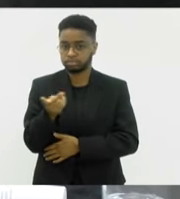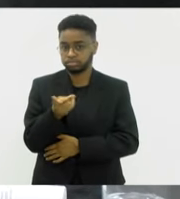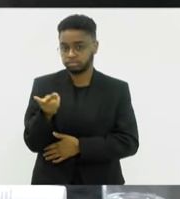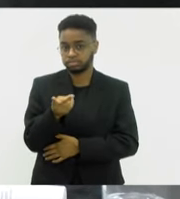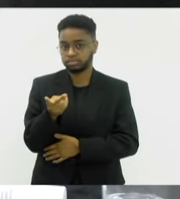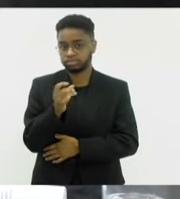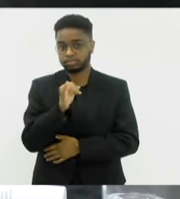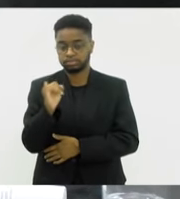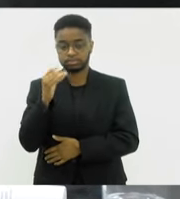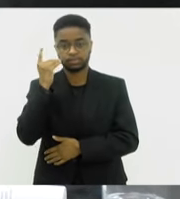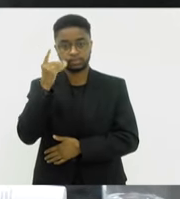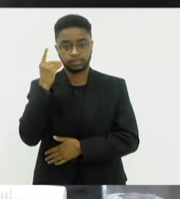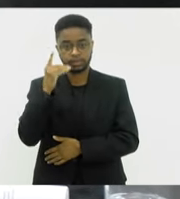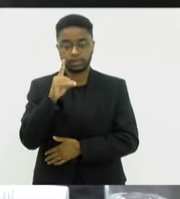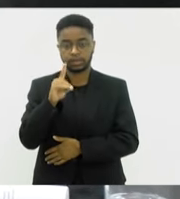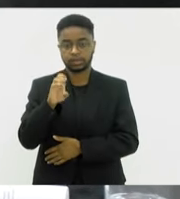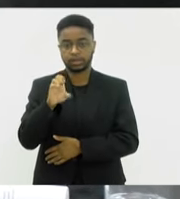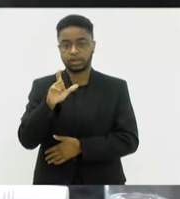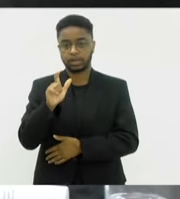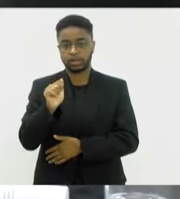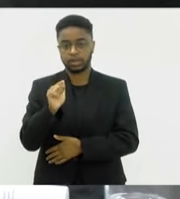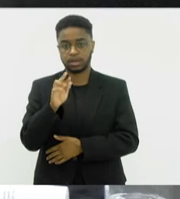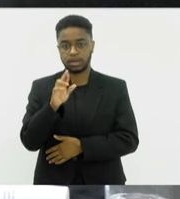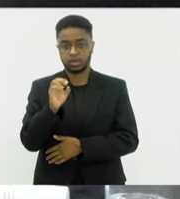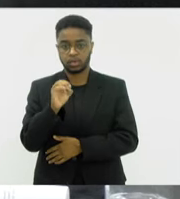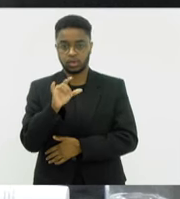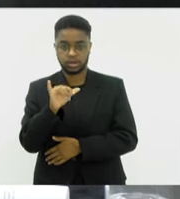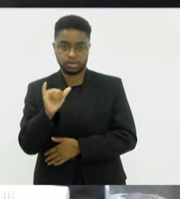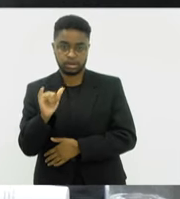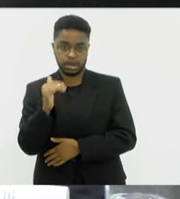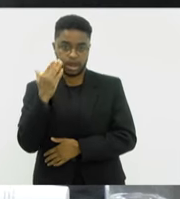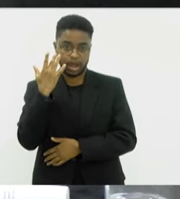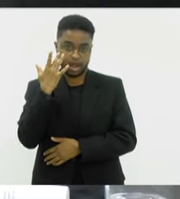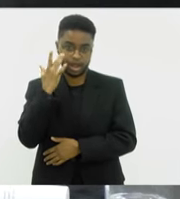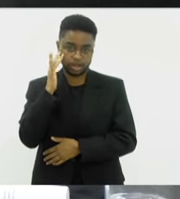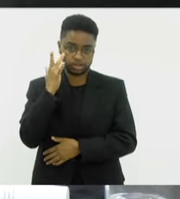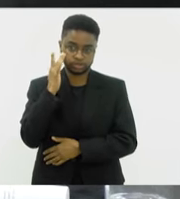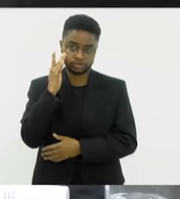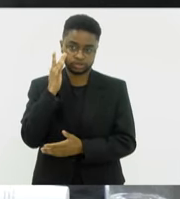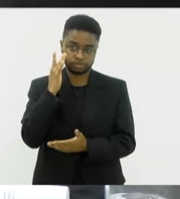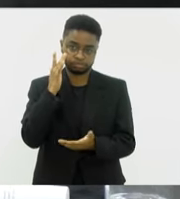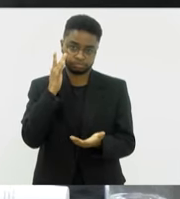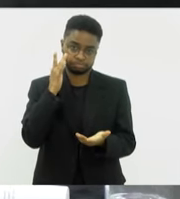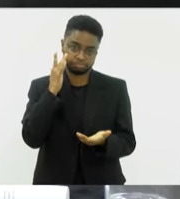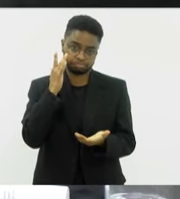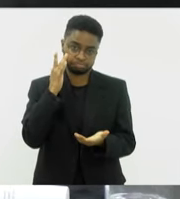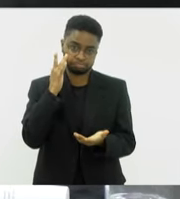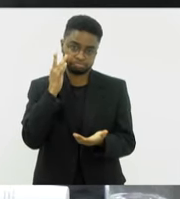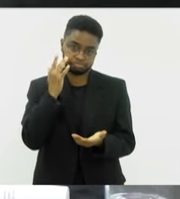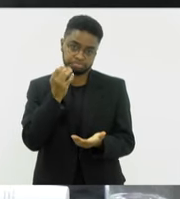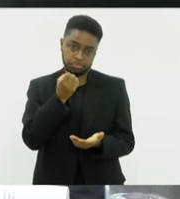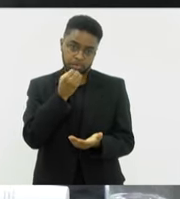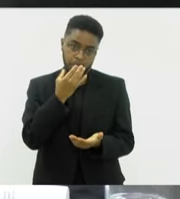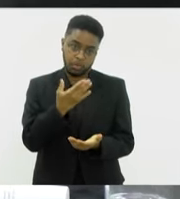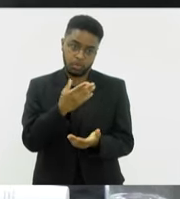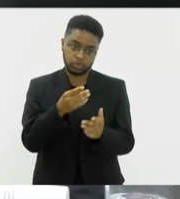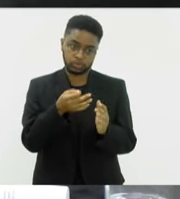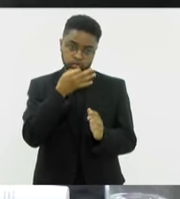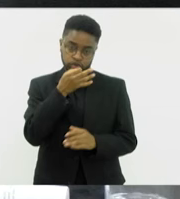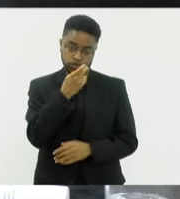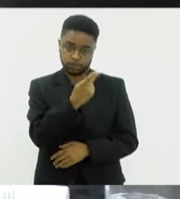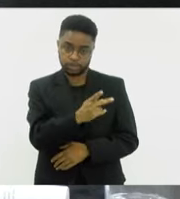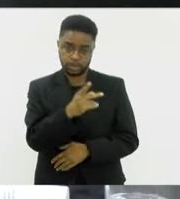o deputado De Larore acha oportuno o encaminhamento do deputado Luiz Paulo e deputada